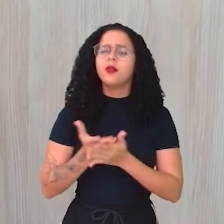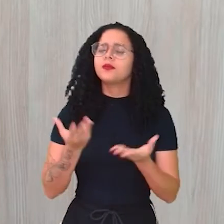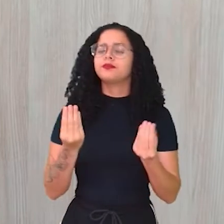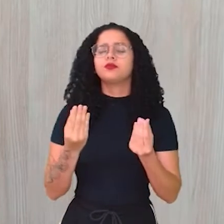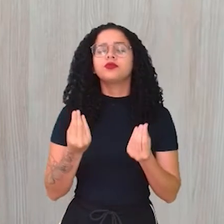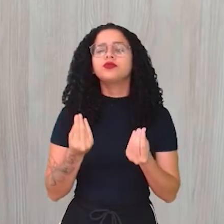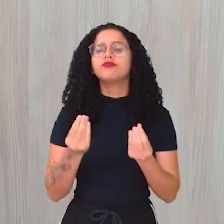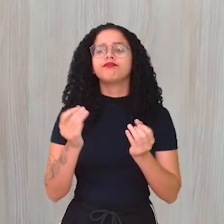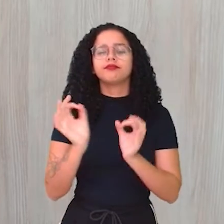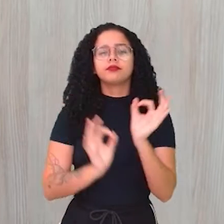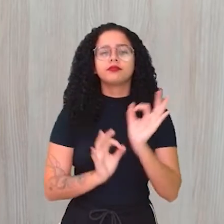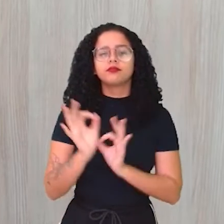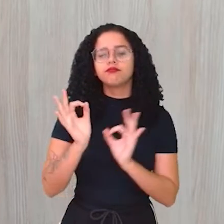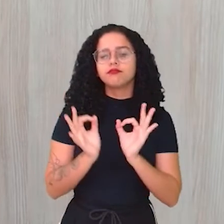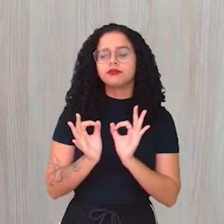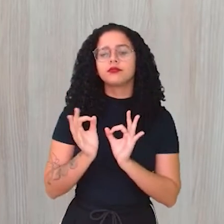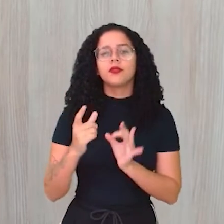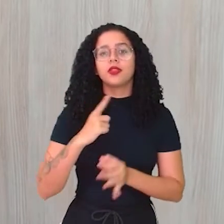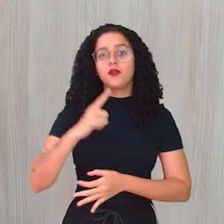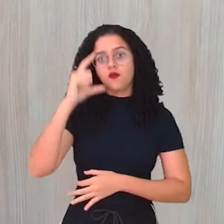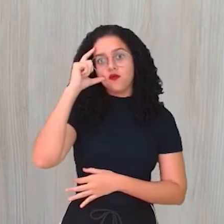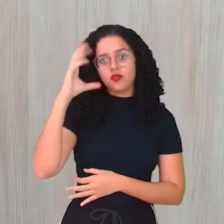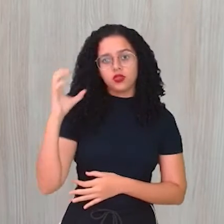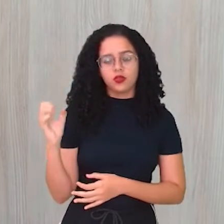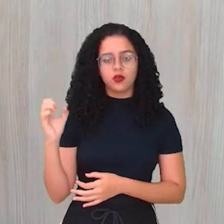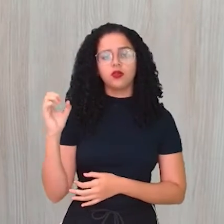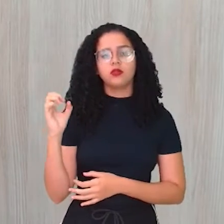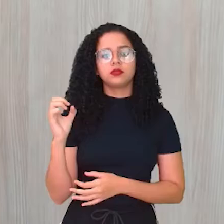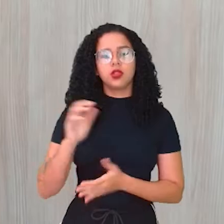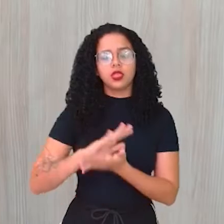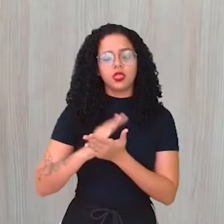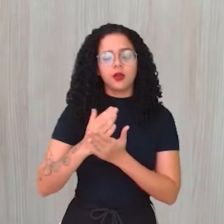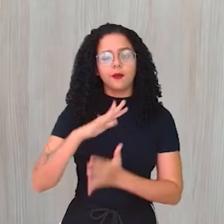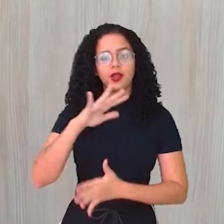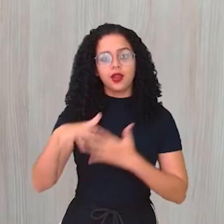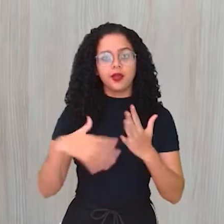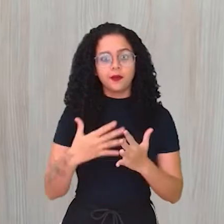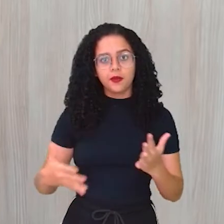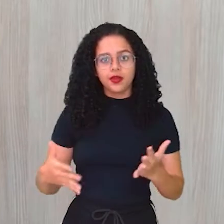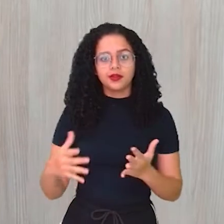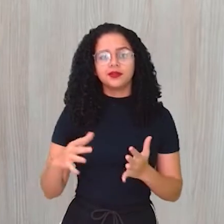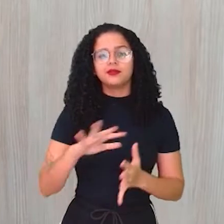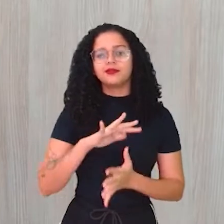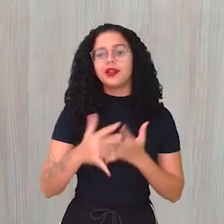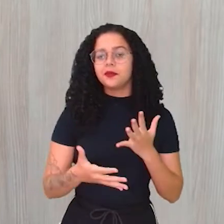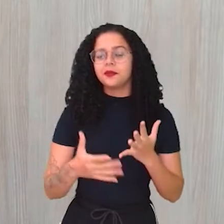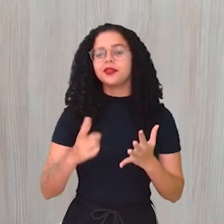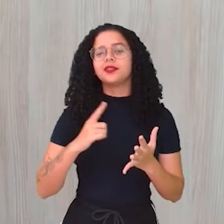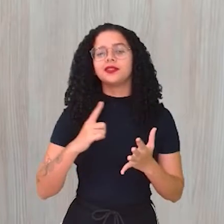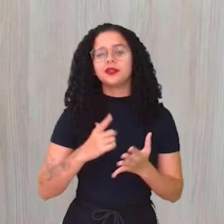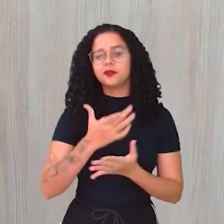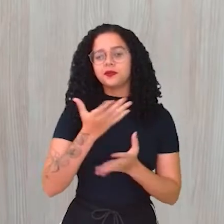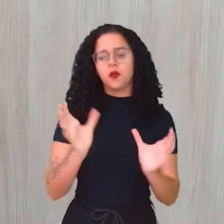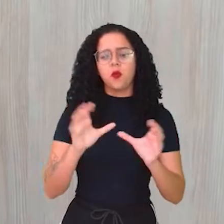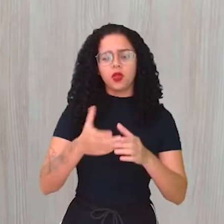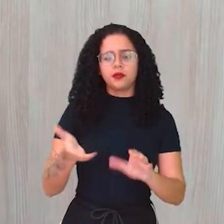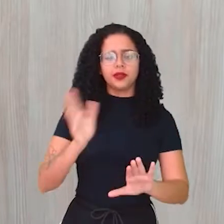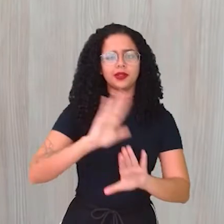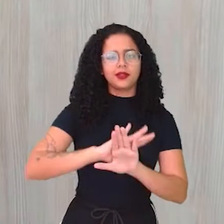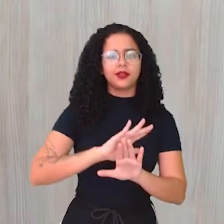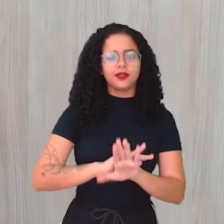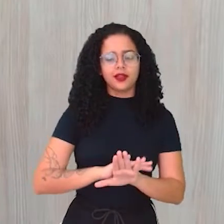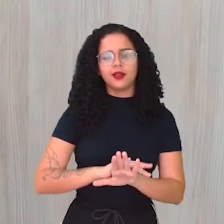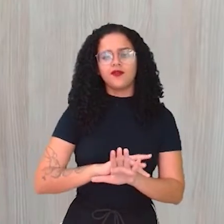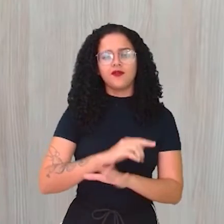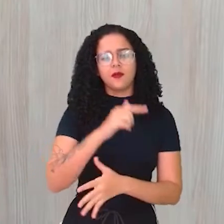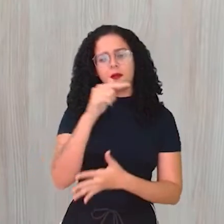carinho. Temos Vitória, né, nossa intérprete de Libras. Temos toda uma equipe por trás, Jonas, Cleiton, Thaís